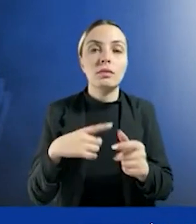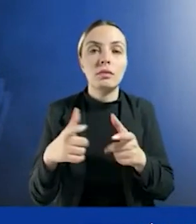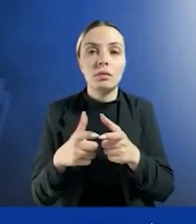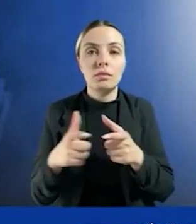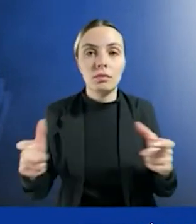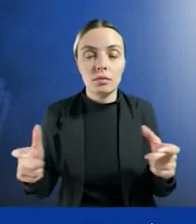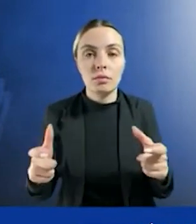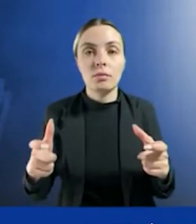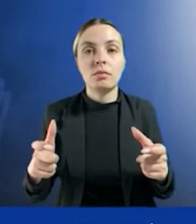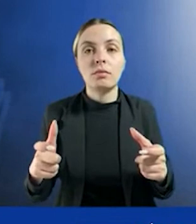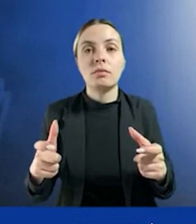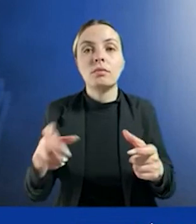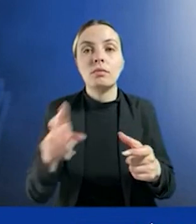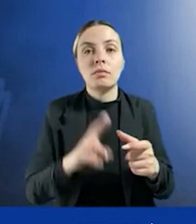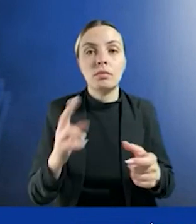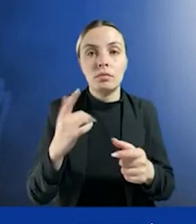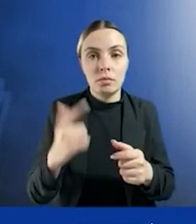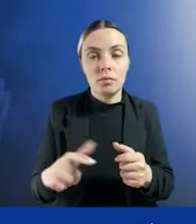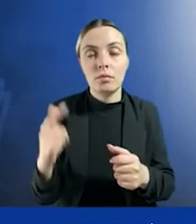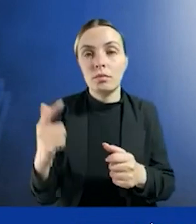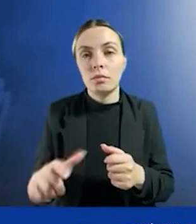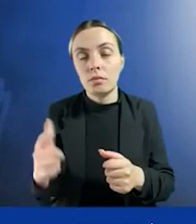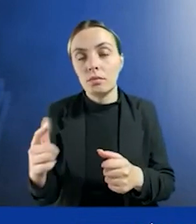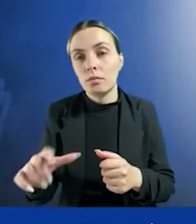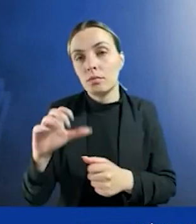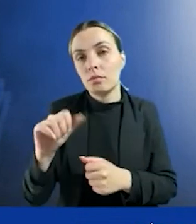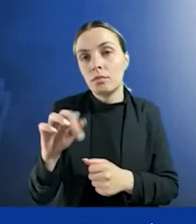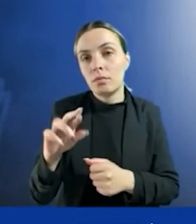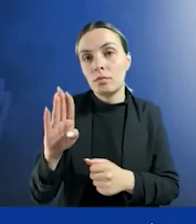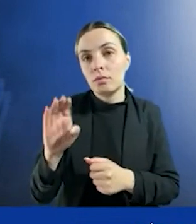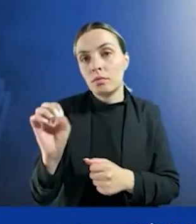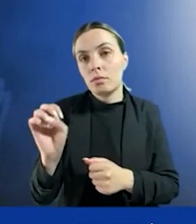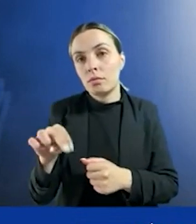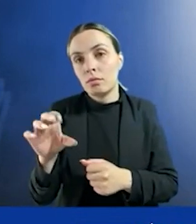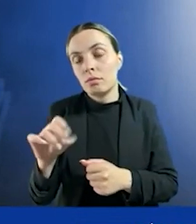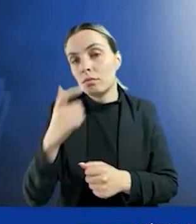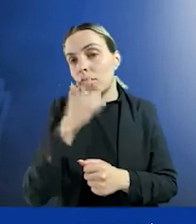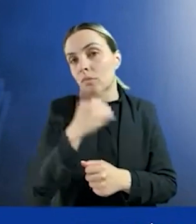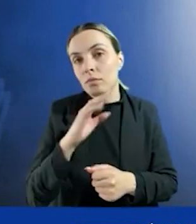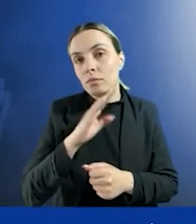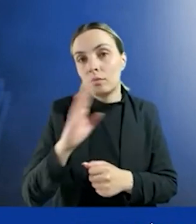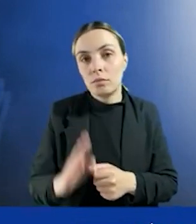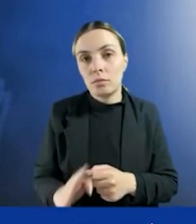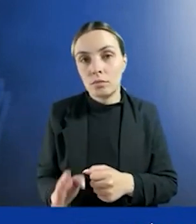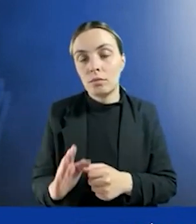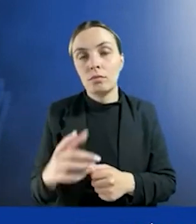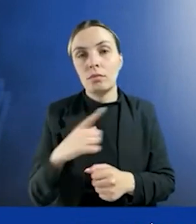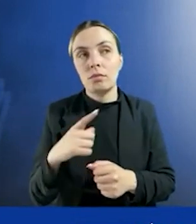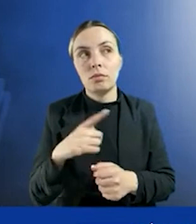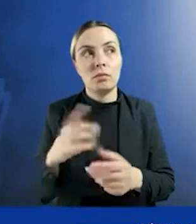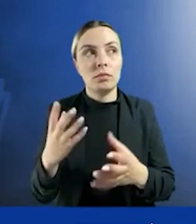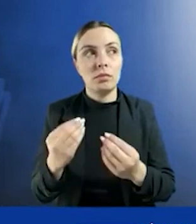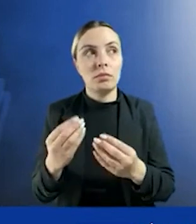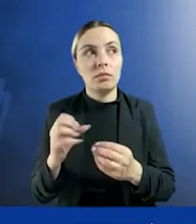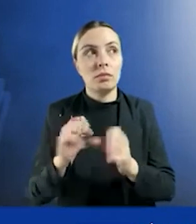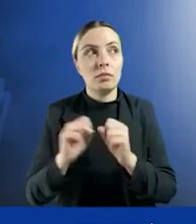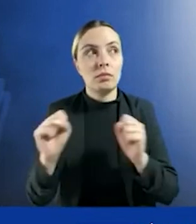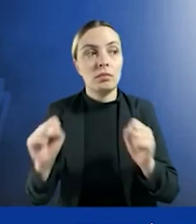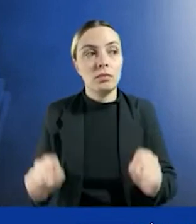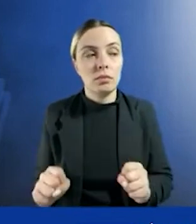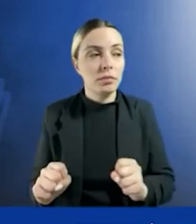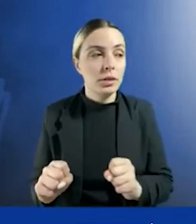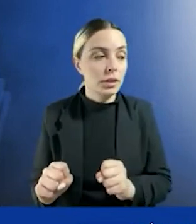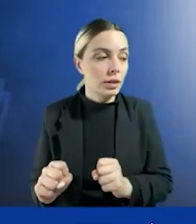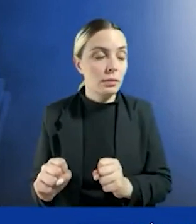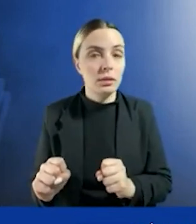um grande repositório para sequestro de carbono. Eu acho que o Brasil, com seus muitos ecossistemas, pode ser